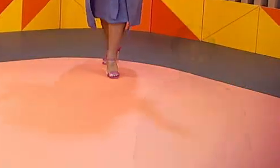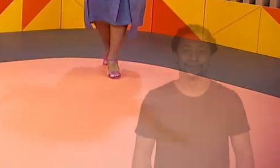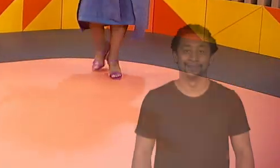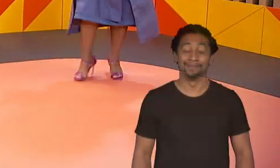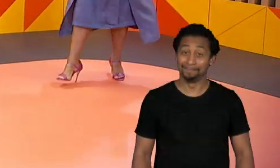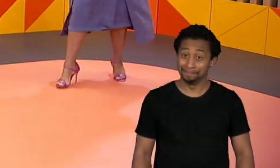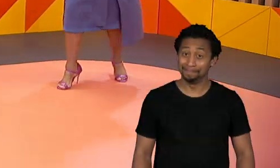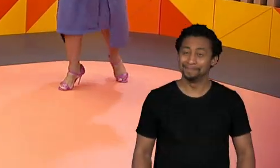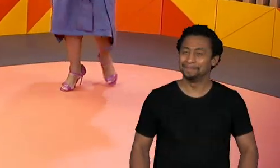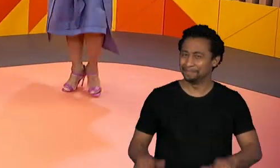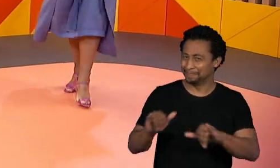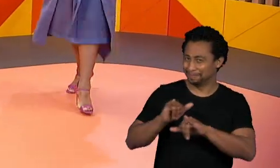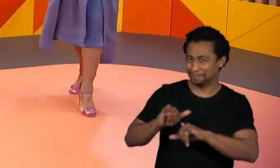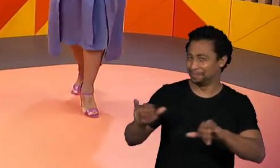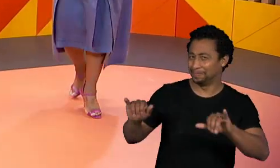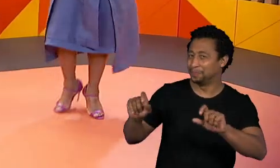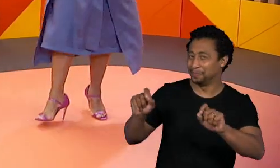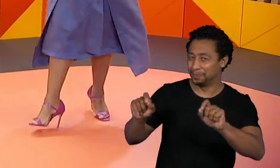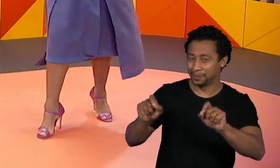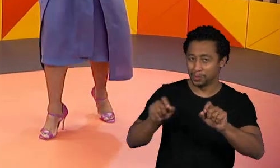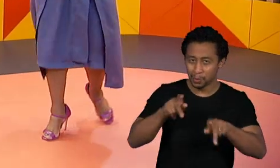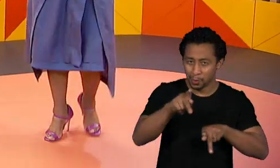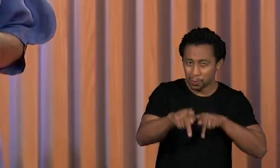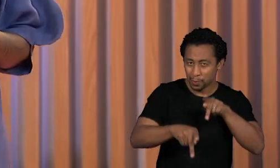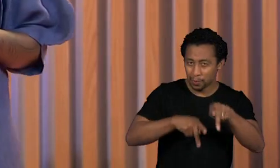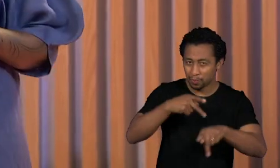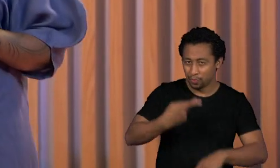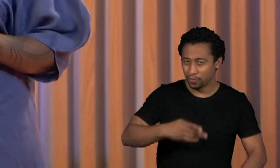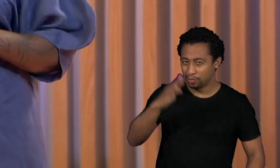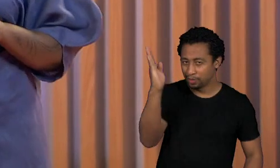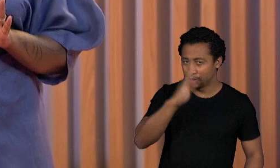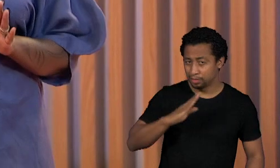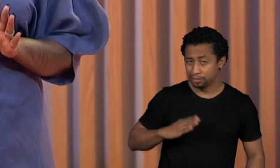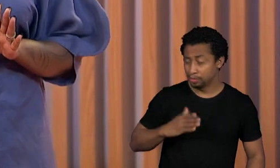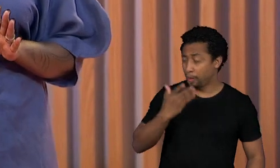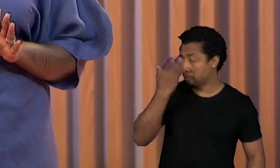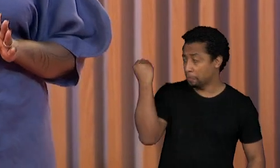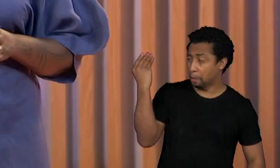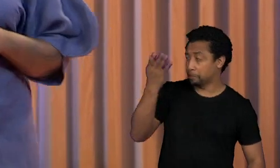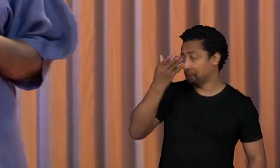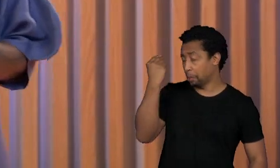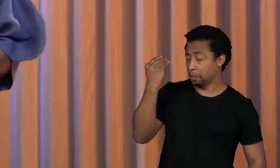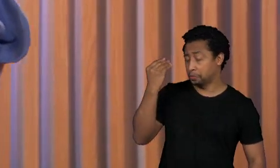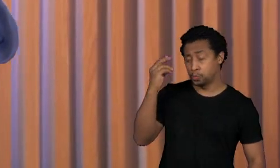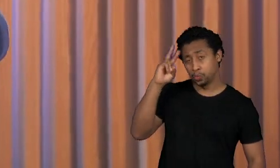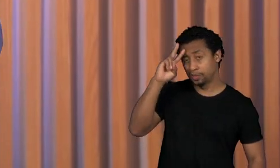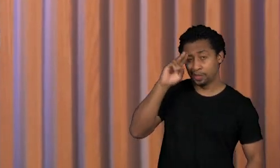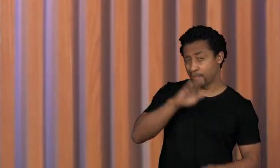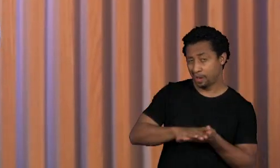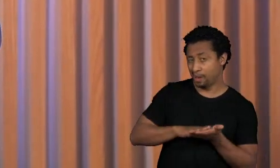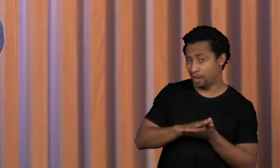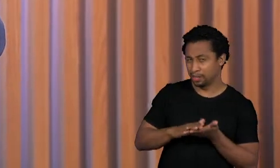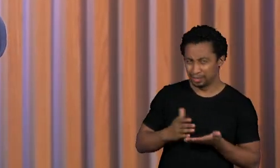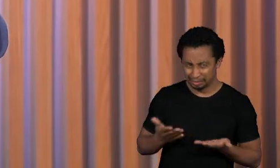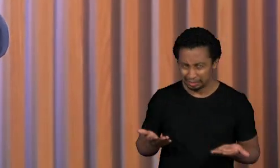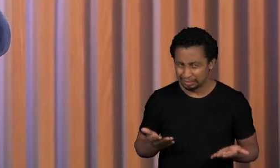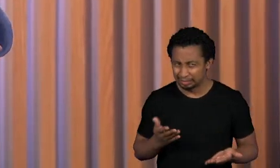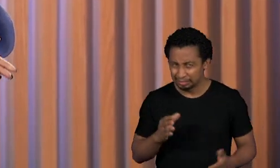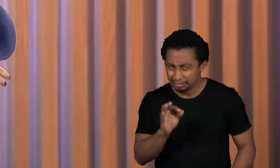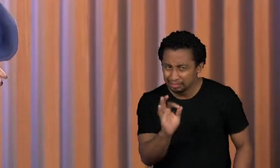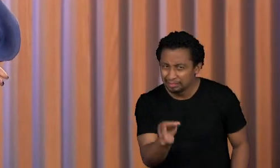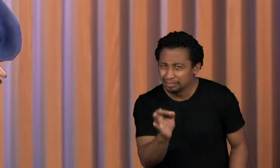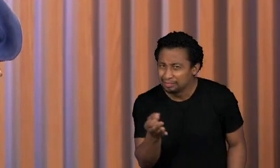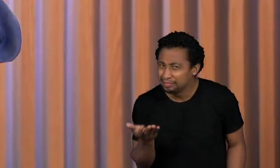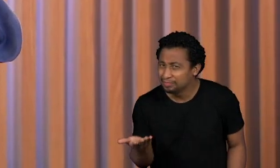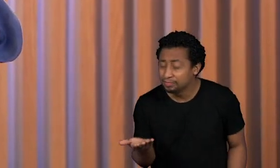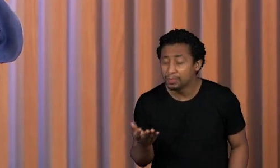Dizem que brasileiro não tem memória. Será? Ou teria a nossa memória histórica sido manipulada e muitas